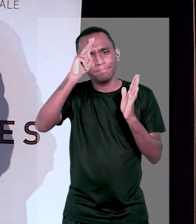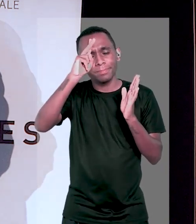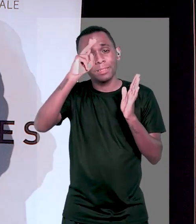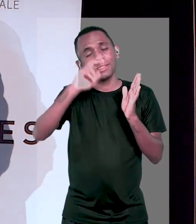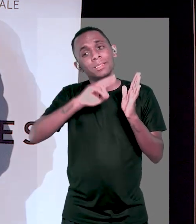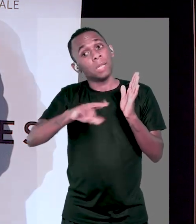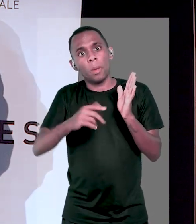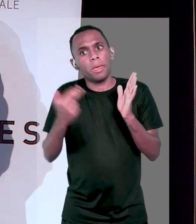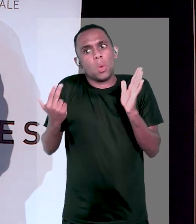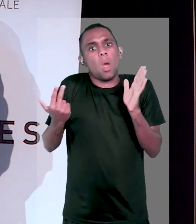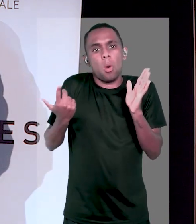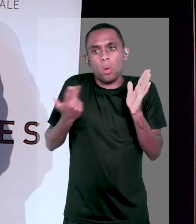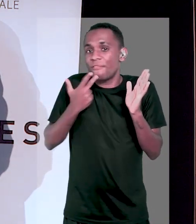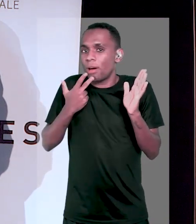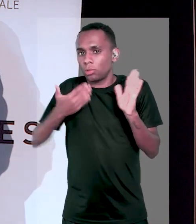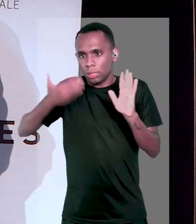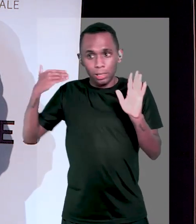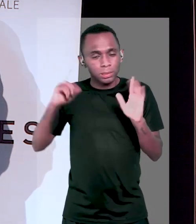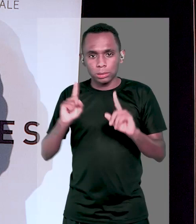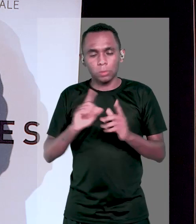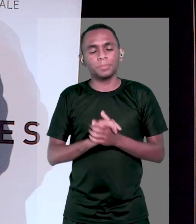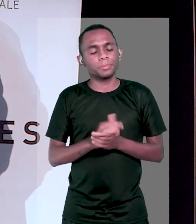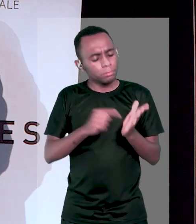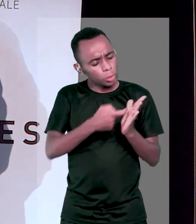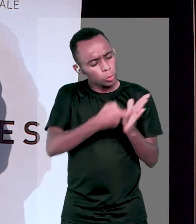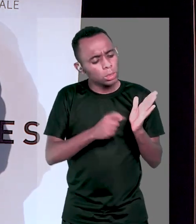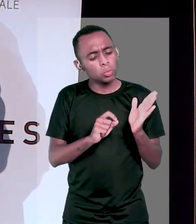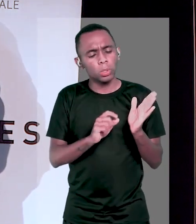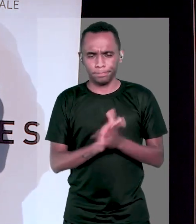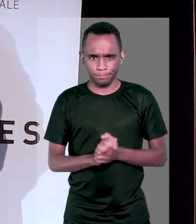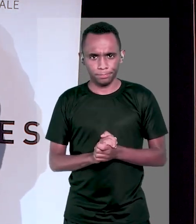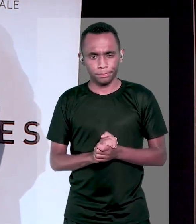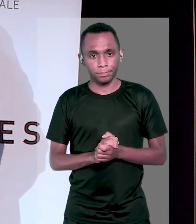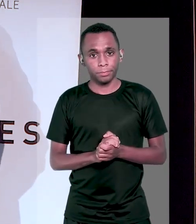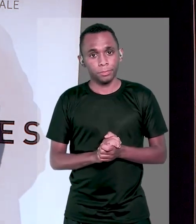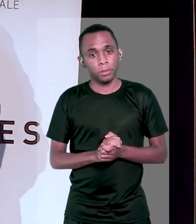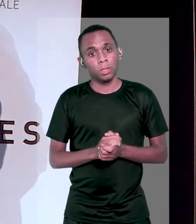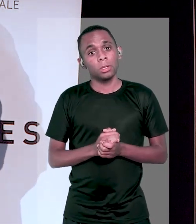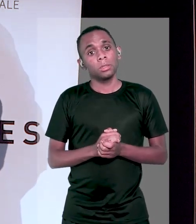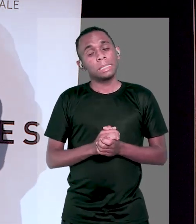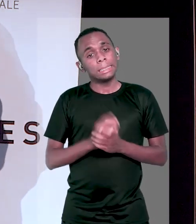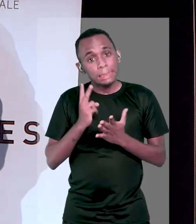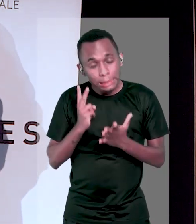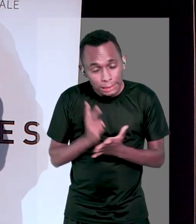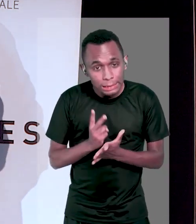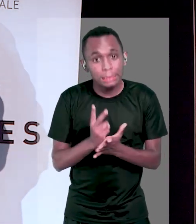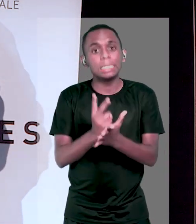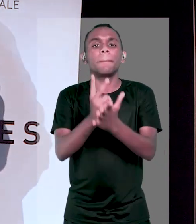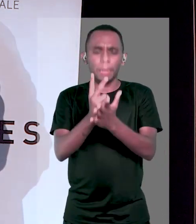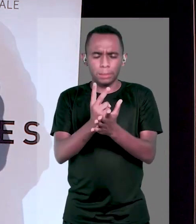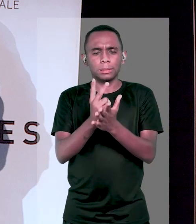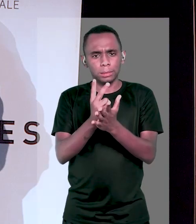E eu acho que nossa trajetória é um pouco parecida, né? A gente está dizendo não permanentemente, não é? Quer dizer,